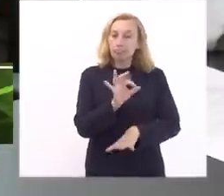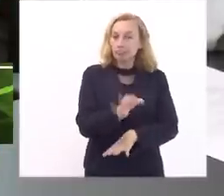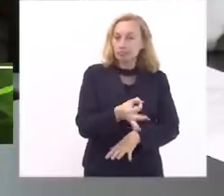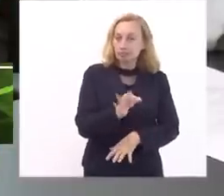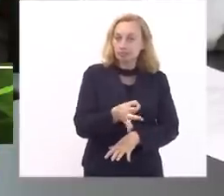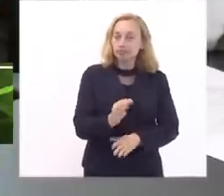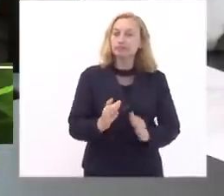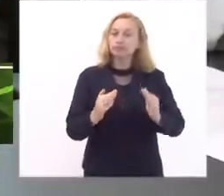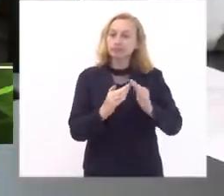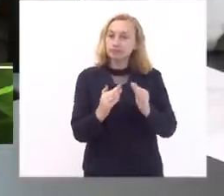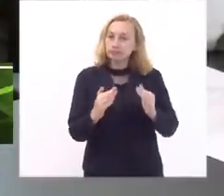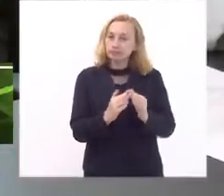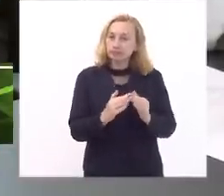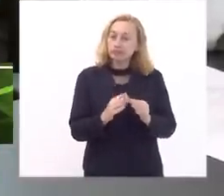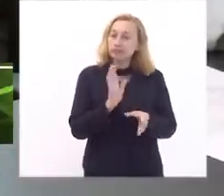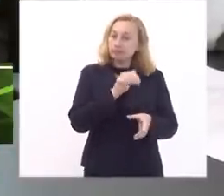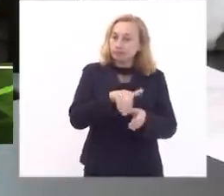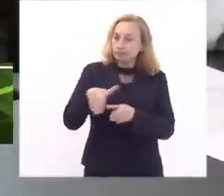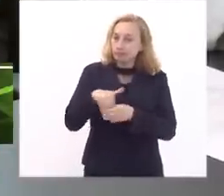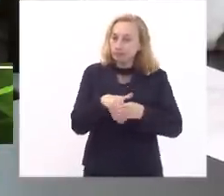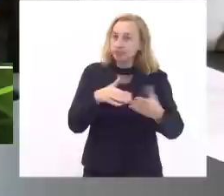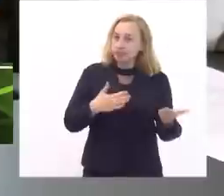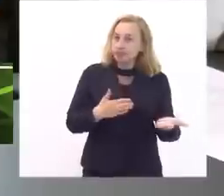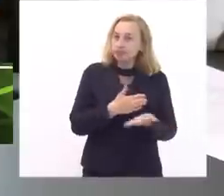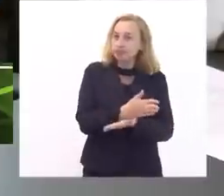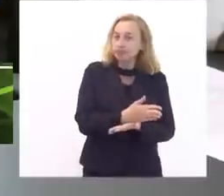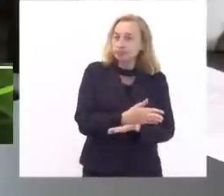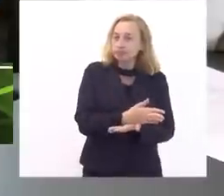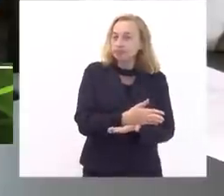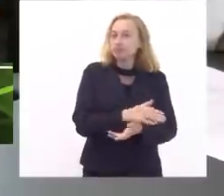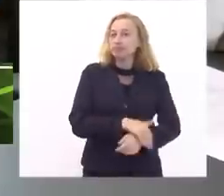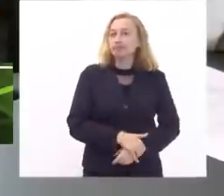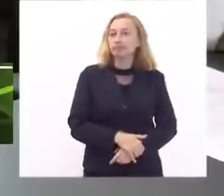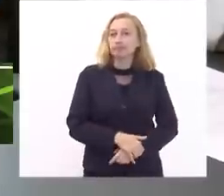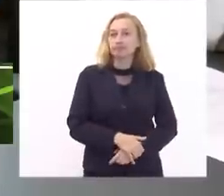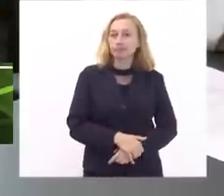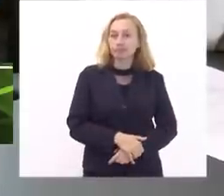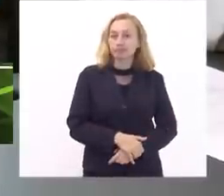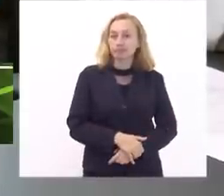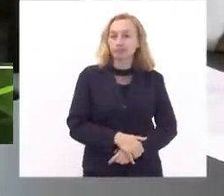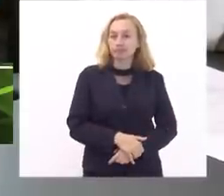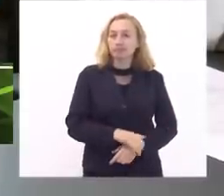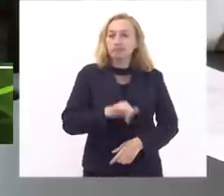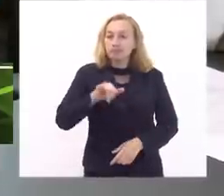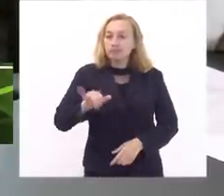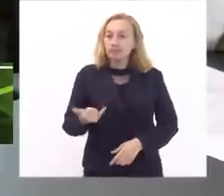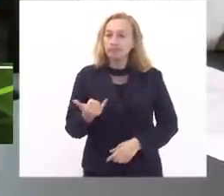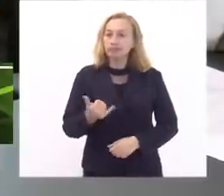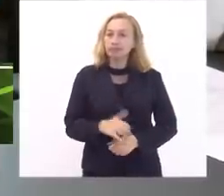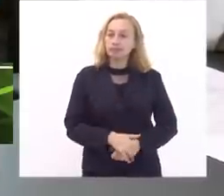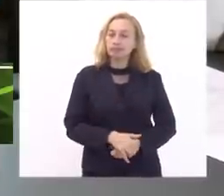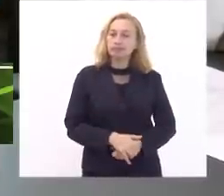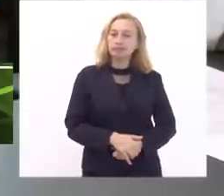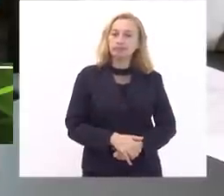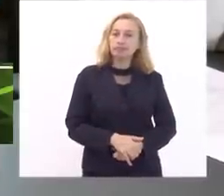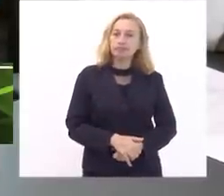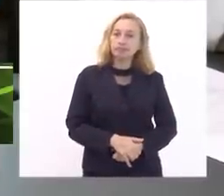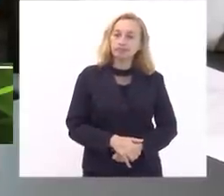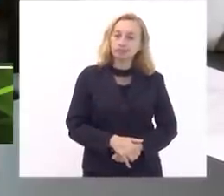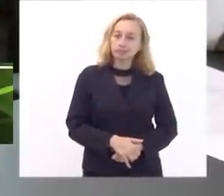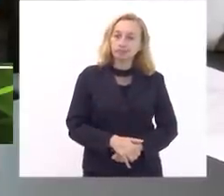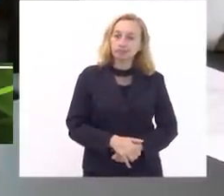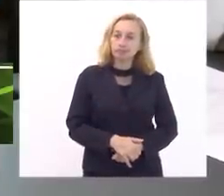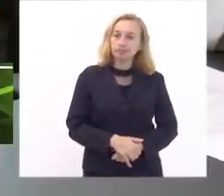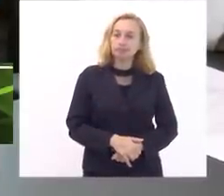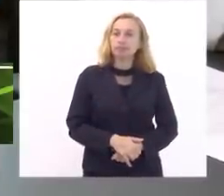evidente que essa casa aqui votou pela aprovação de aproveitamento desses